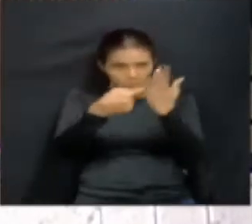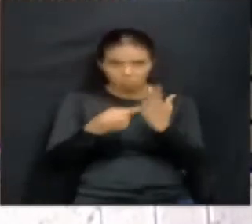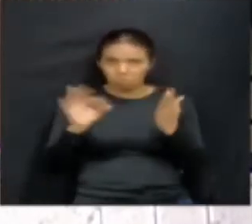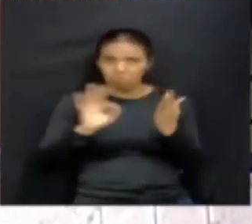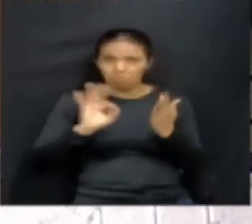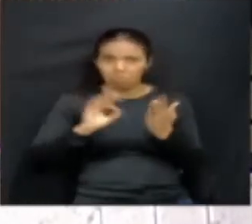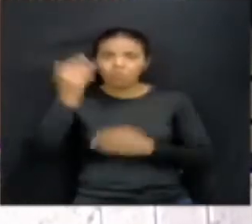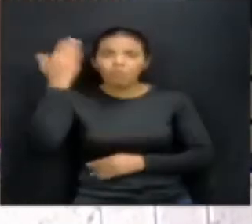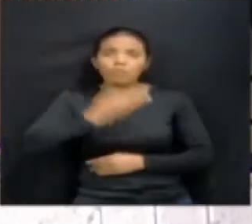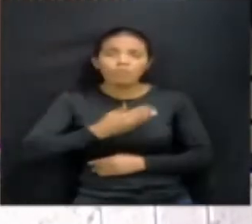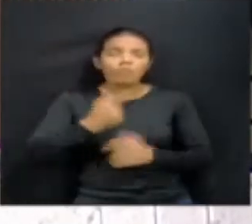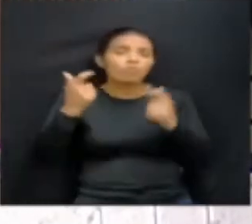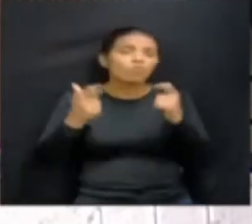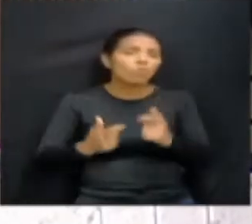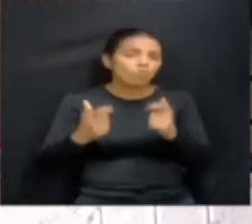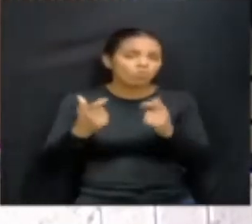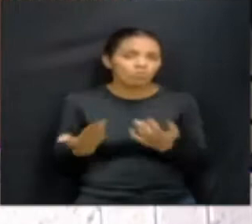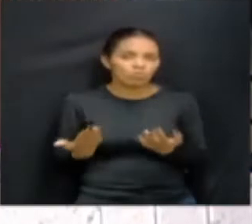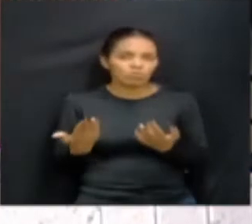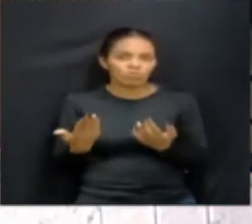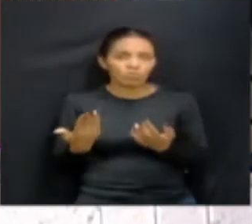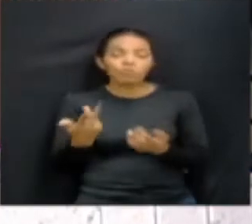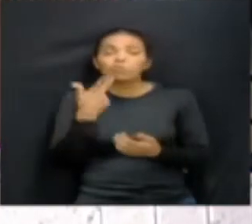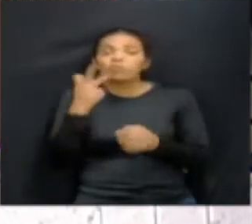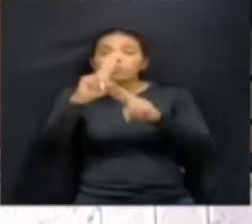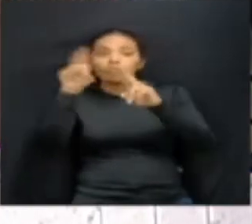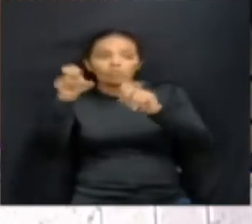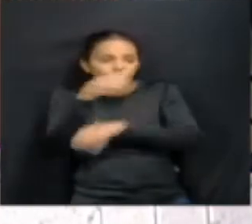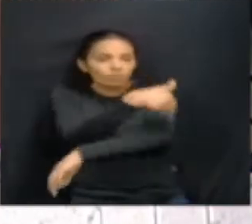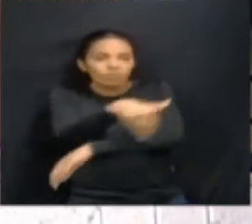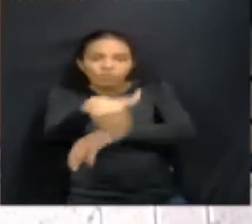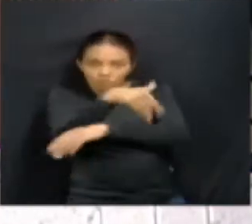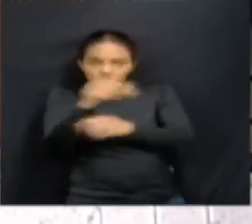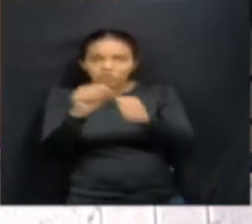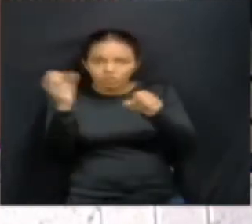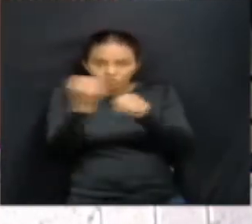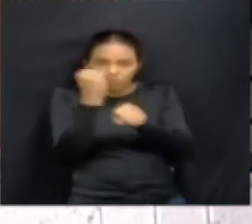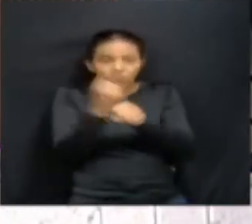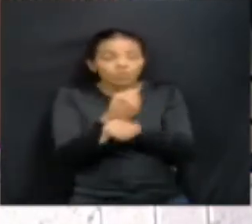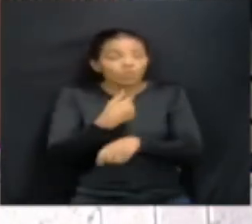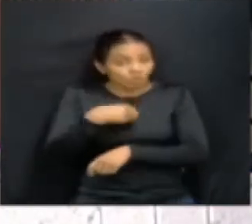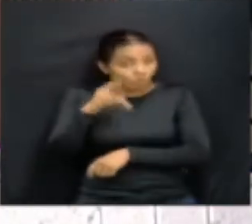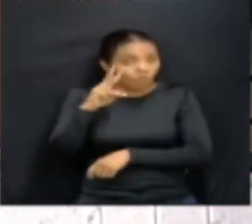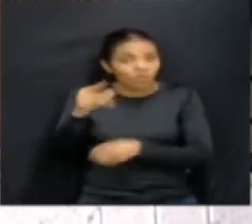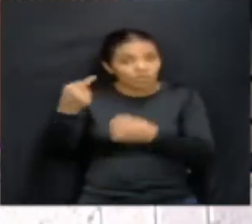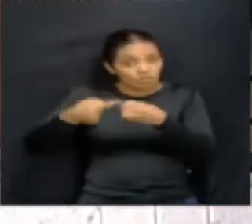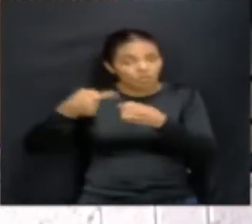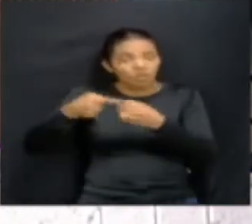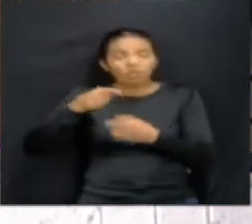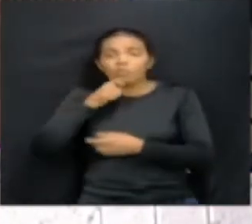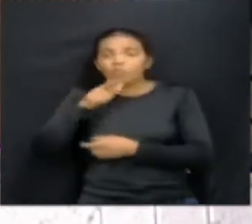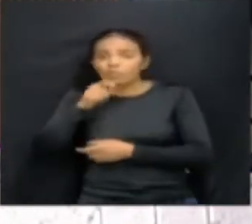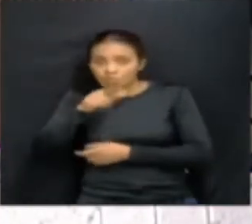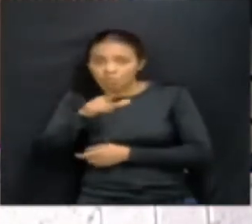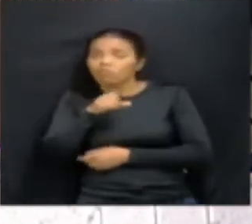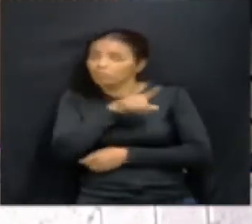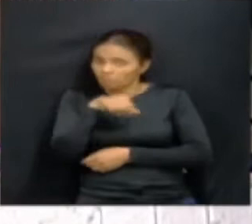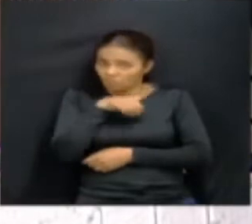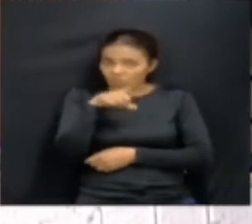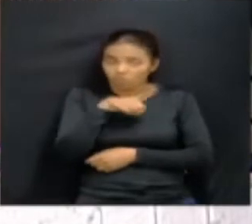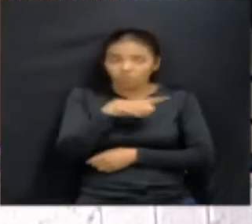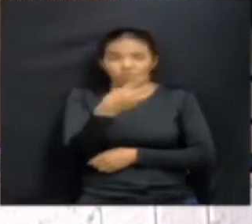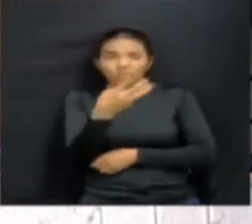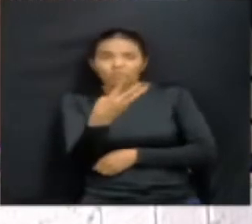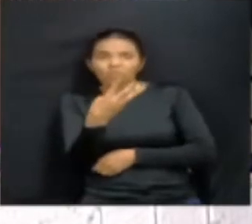esse valor de sobrepreço das vezes apropriações eu vi os votos de Arapongas são três quatro vezes